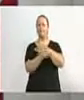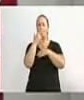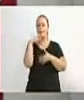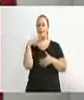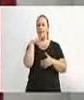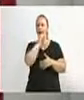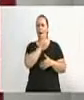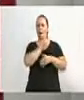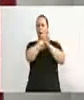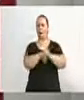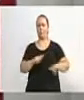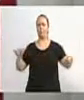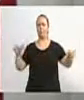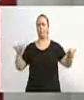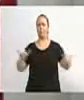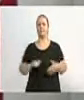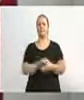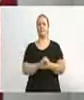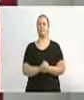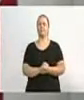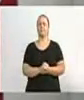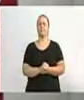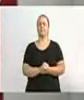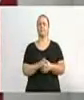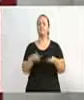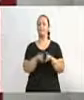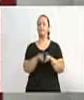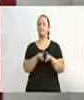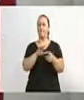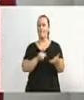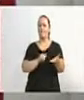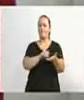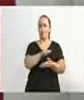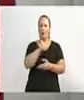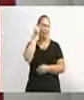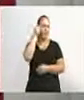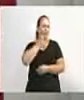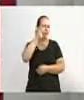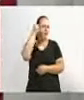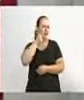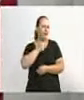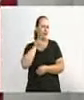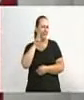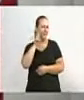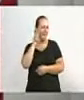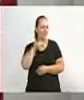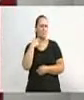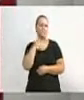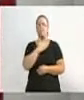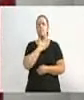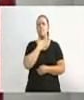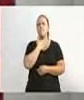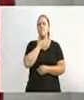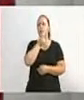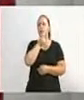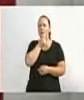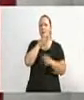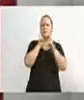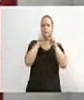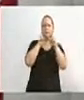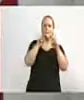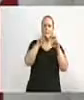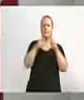ágil, né? Chega ao conhecimento de todos. No Fora Collor, o vereador Wanderley se lembra muito bem, tinha que ser no gogó, né, nas portas dos colégios,